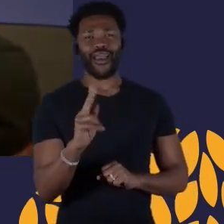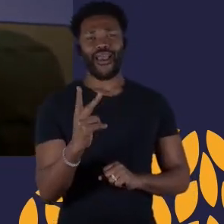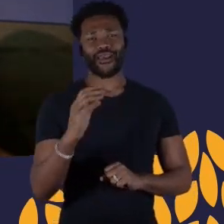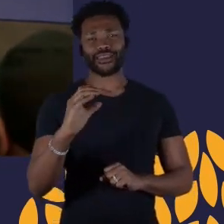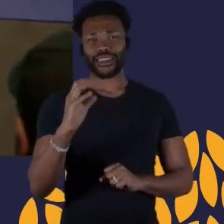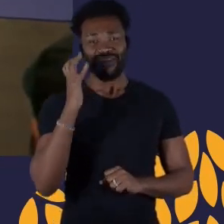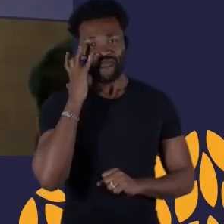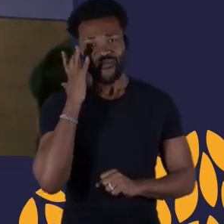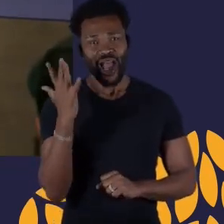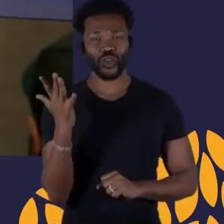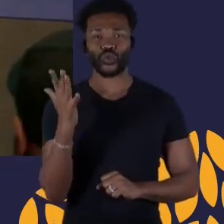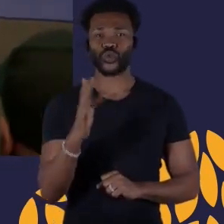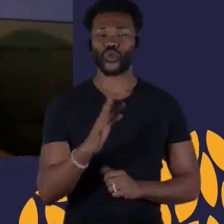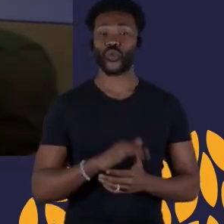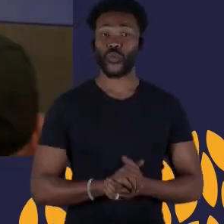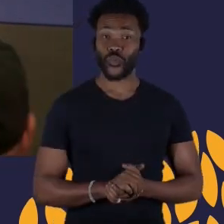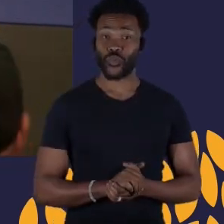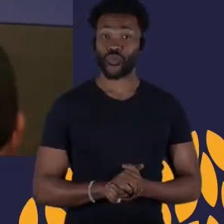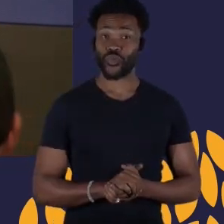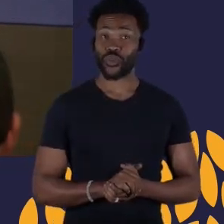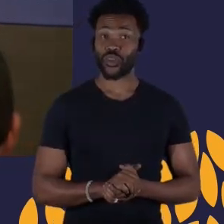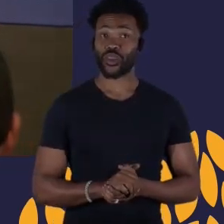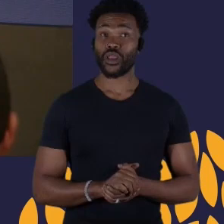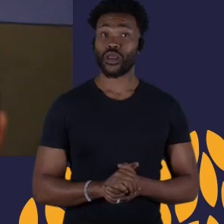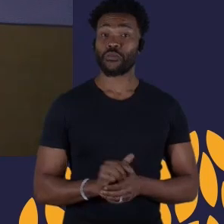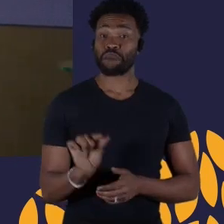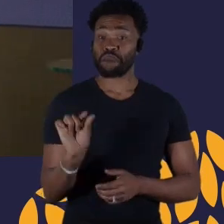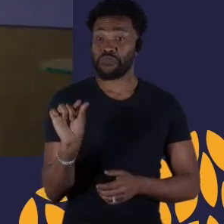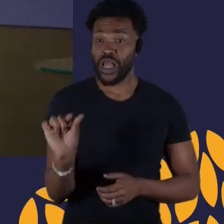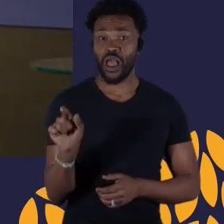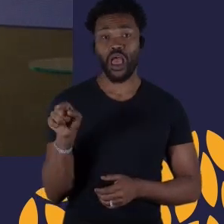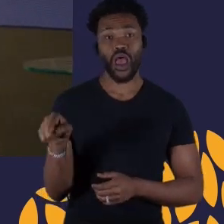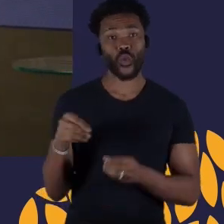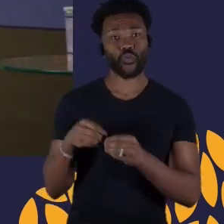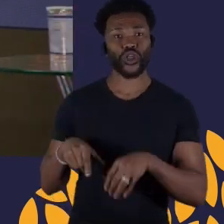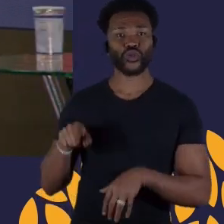fácil. Tem doses muito pequenas.